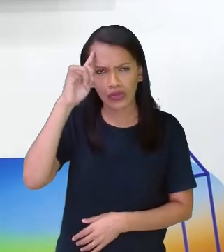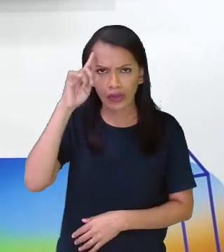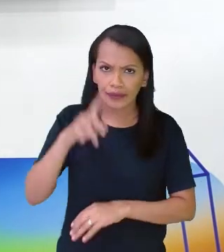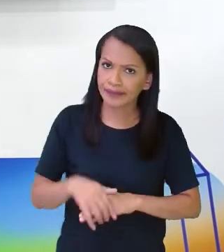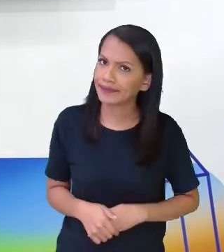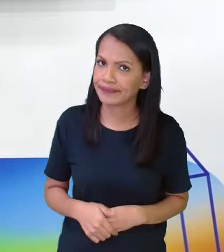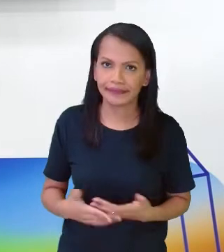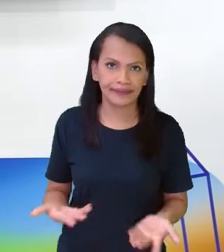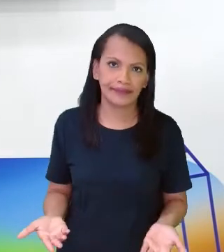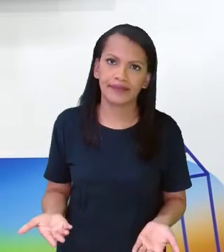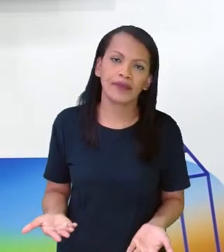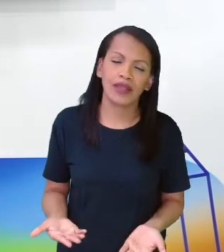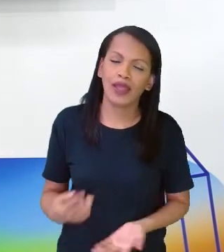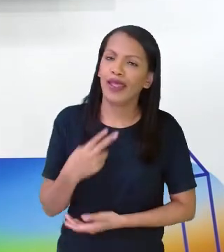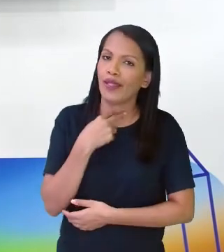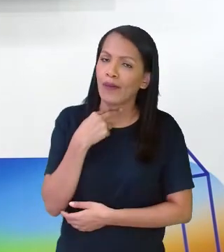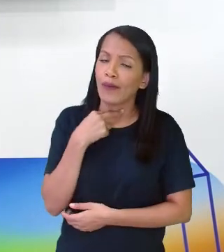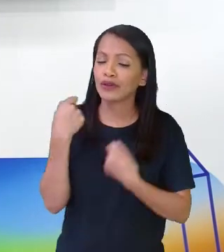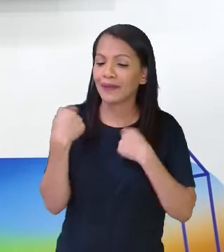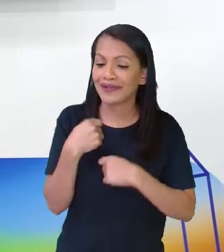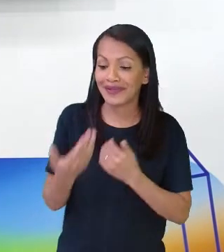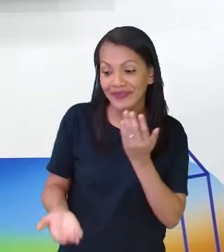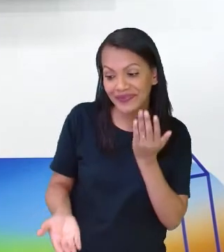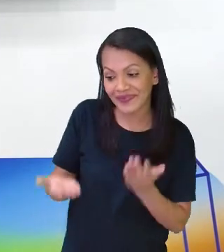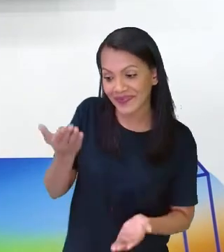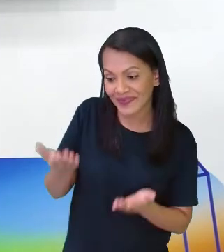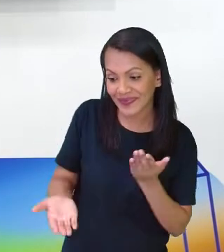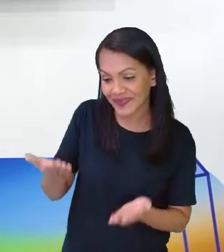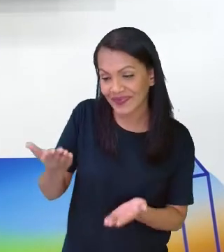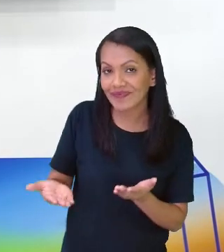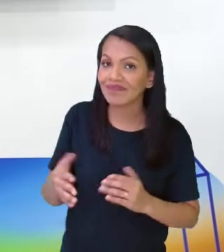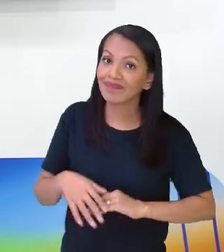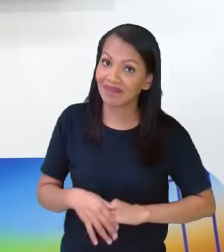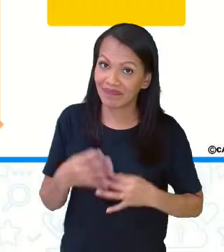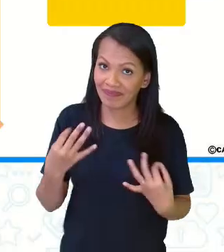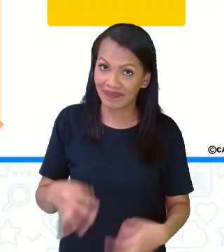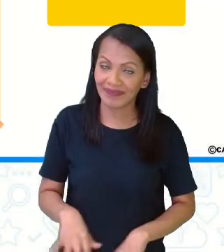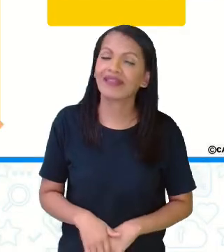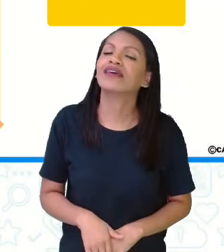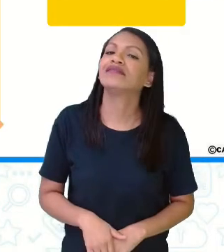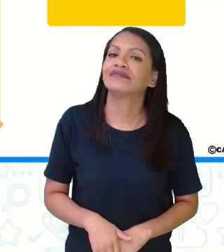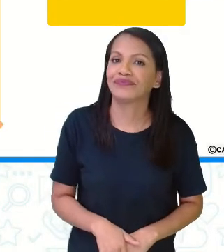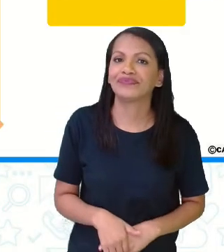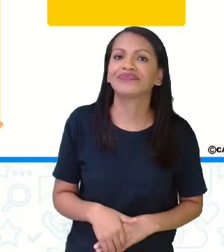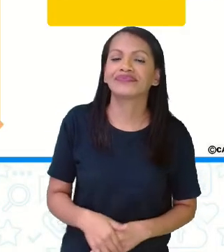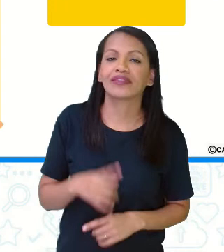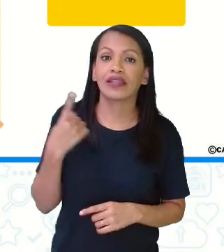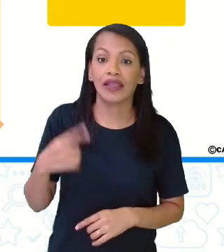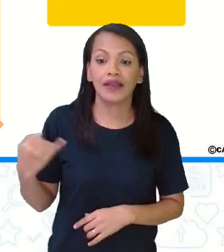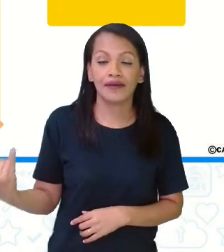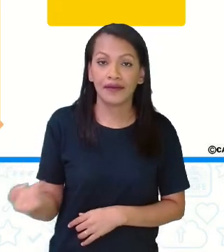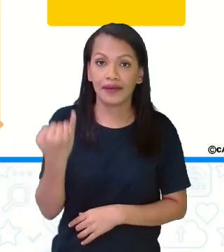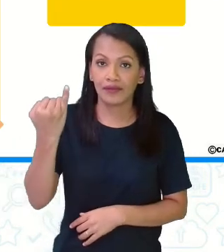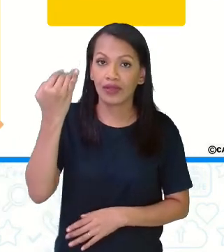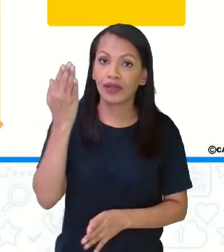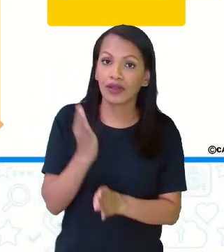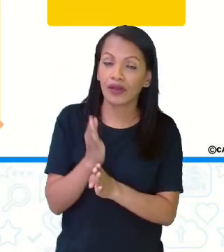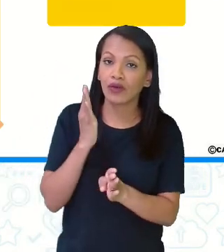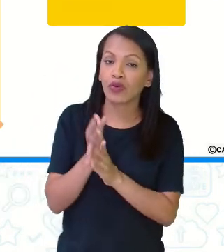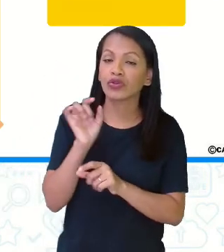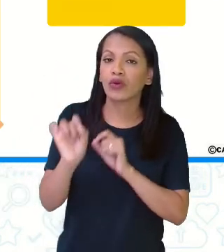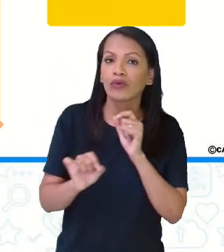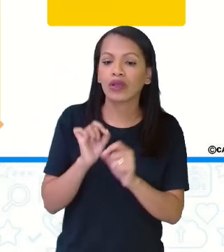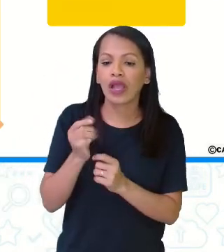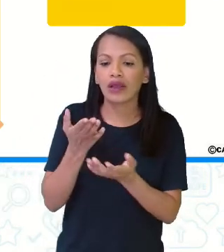o excesso ele vai ser eliminado pelo próprio organismo. As vitaminas essenciais são encontradas numa